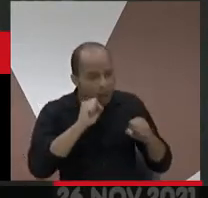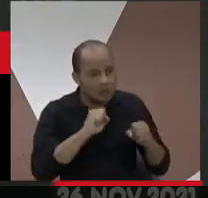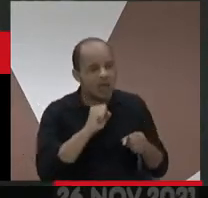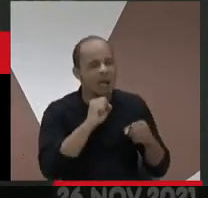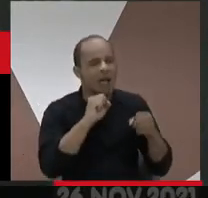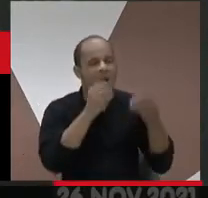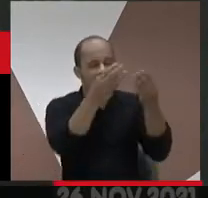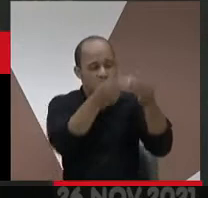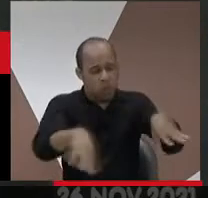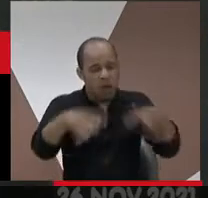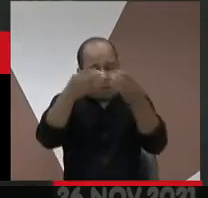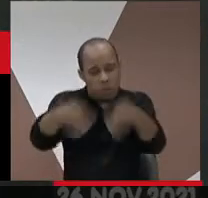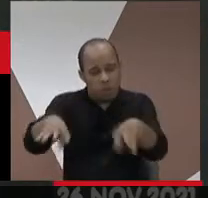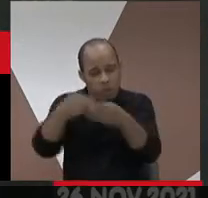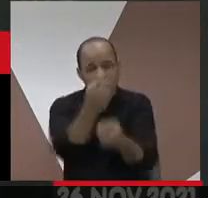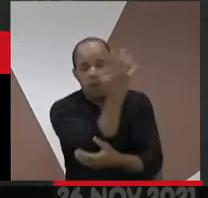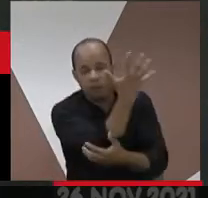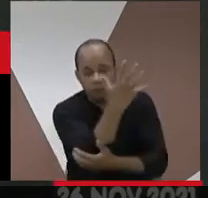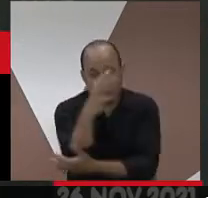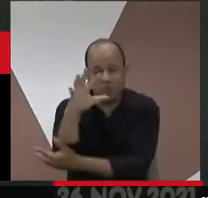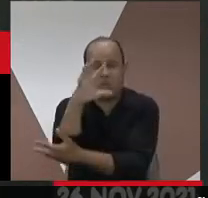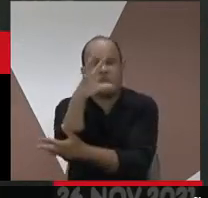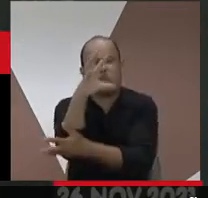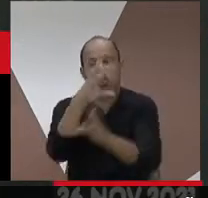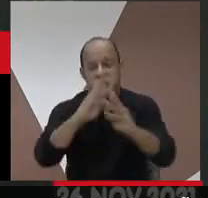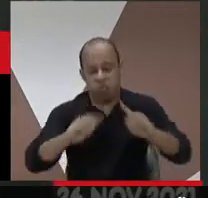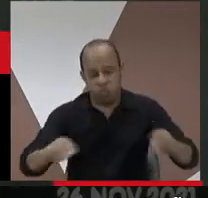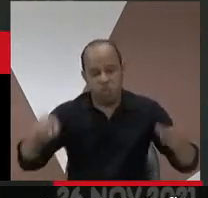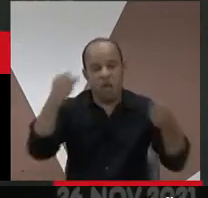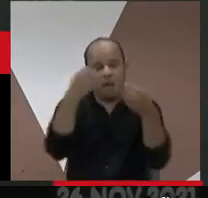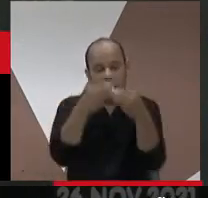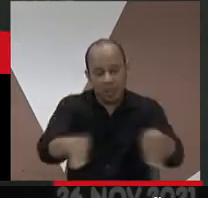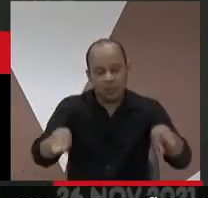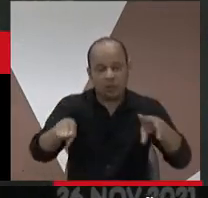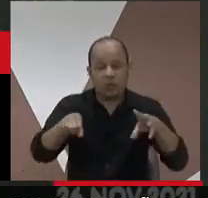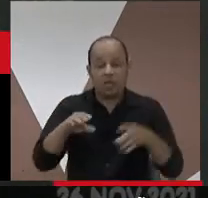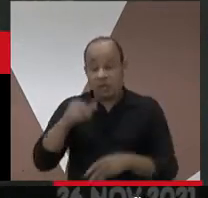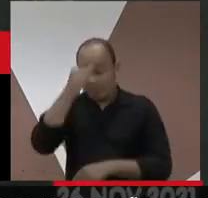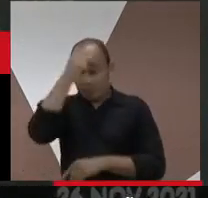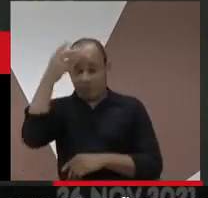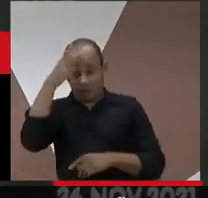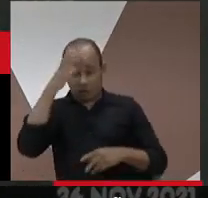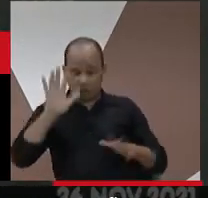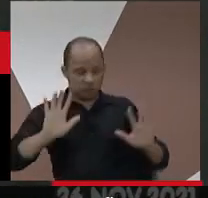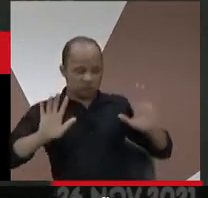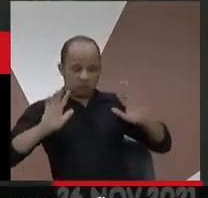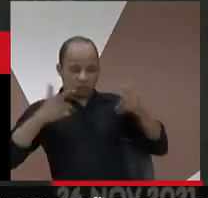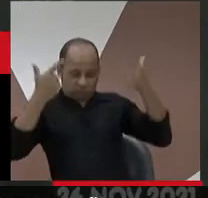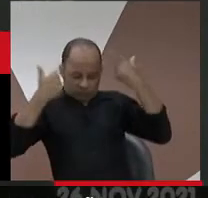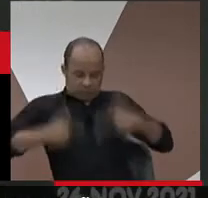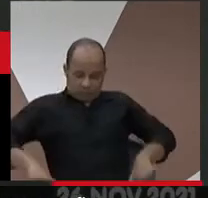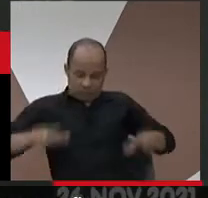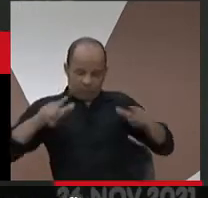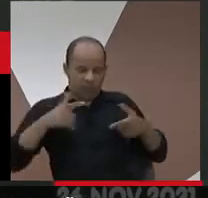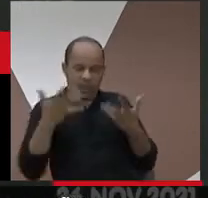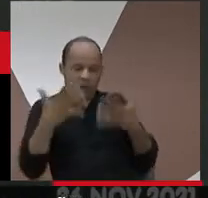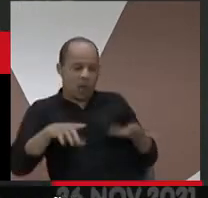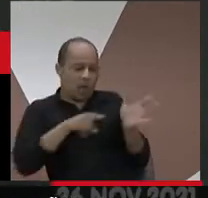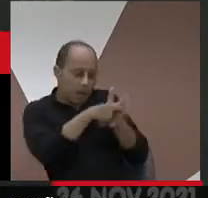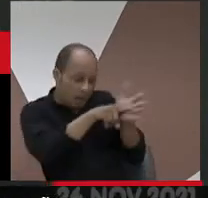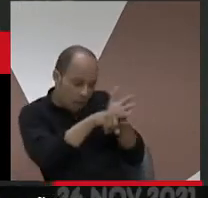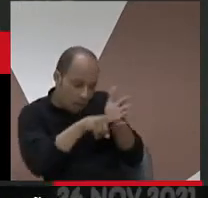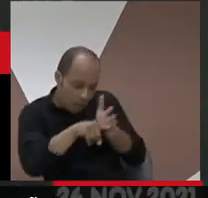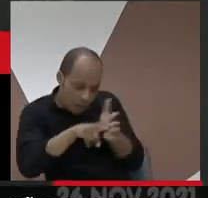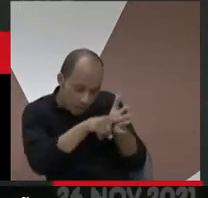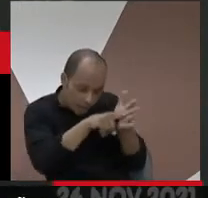grande. Entretanto, a mesma prefeitura se negou à responsabilidade de realizar estudos de impacto ambiental e hídricos